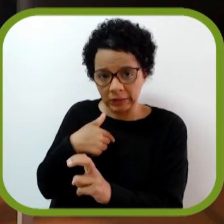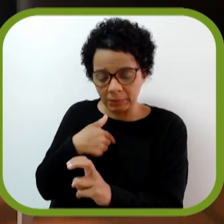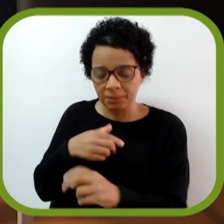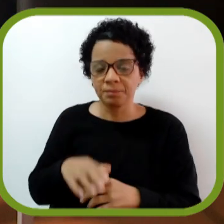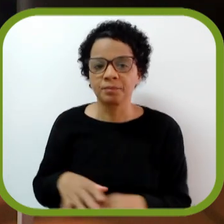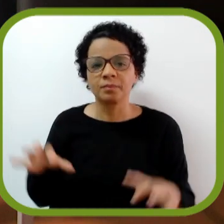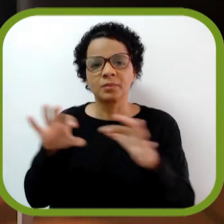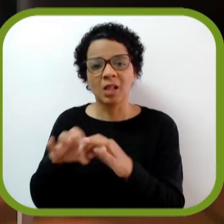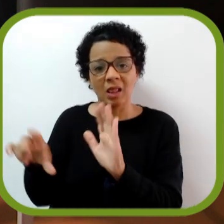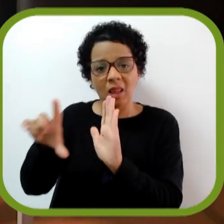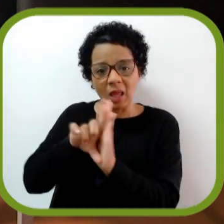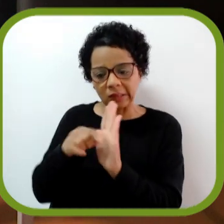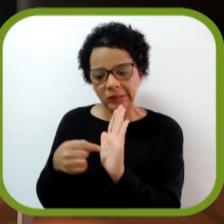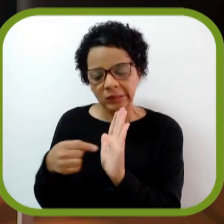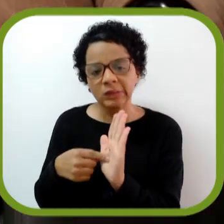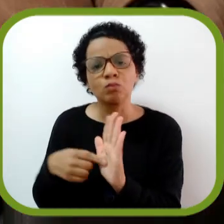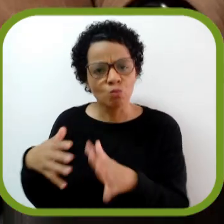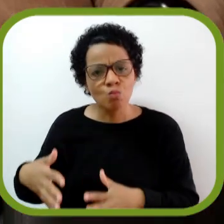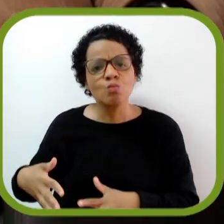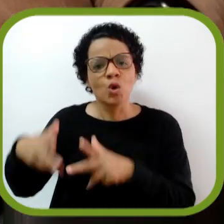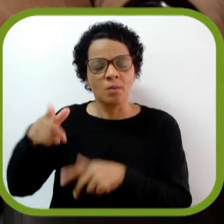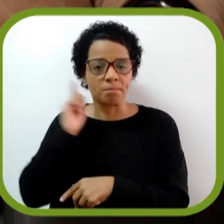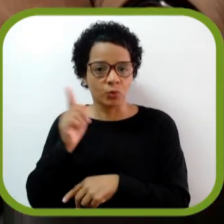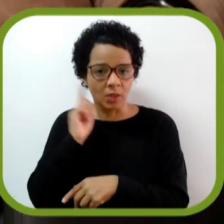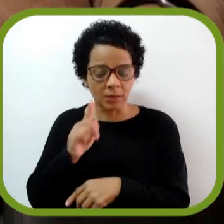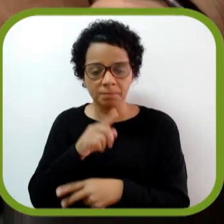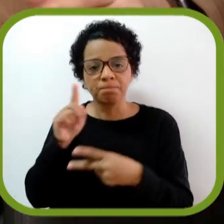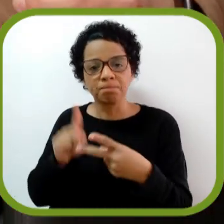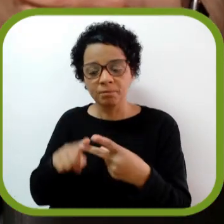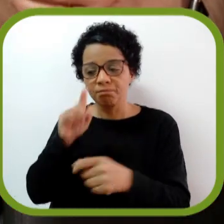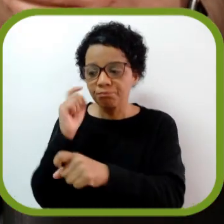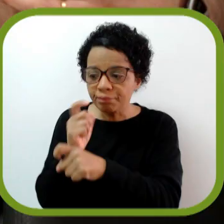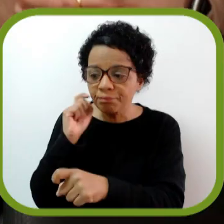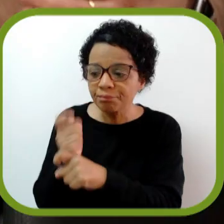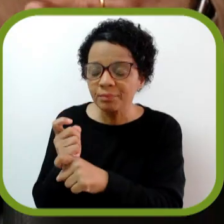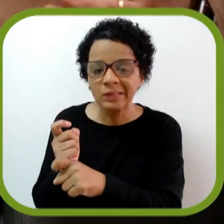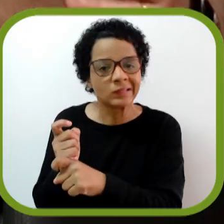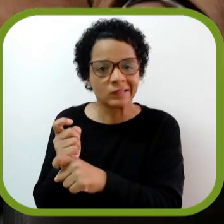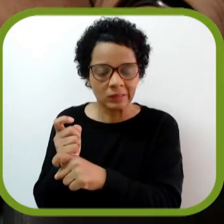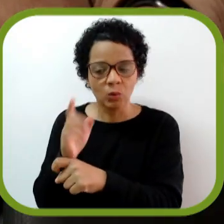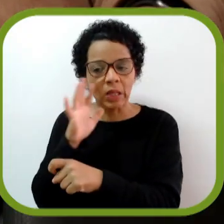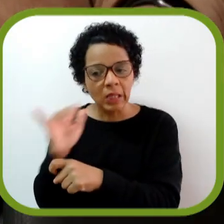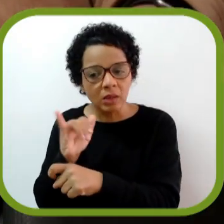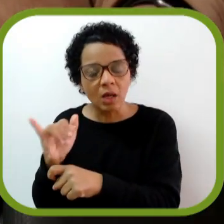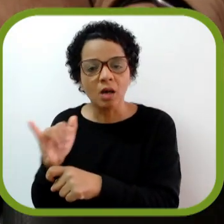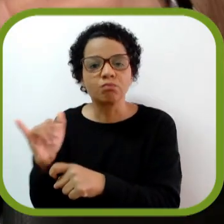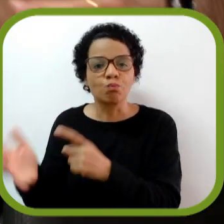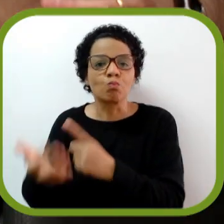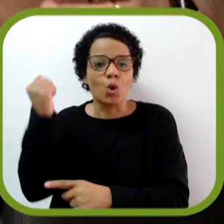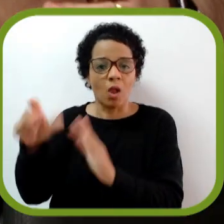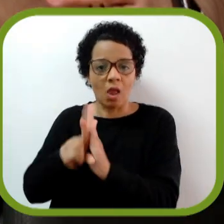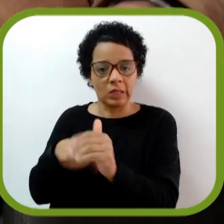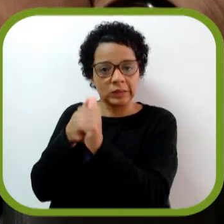que me parece que, do ponto de vista da legislação, fez-se um progresso importante, do ponto de vista da fiscalização e, portanto, da tentativa